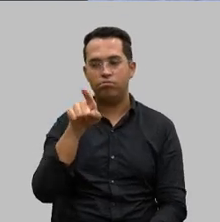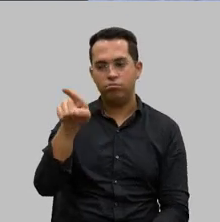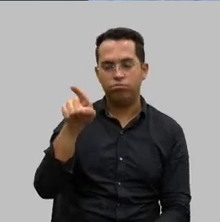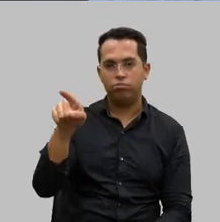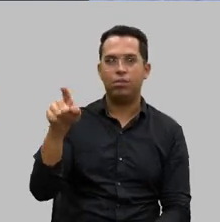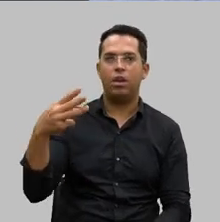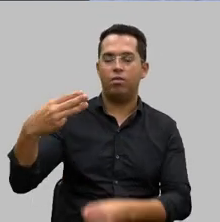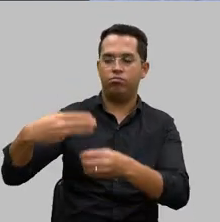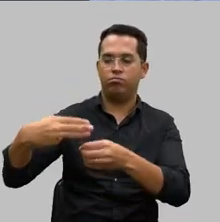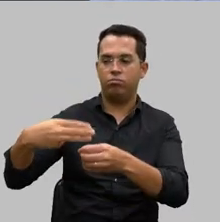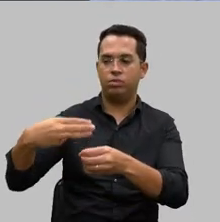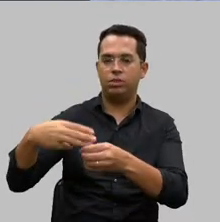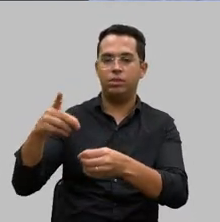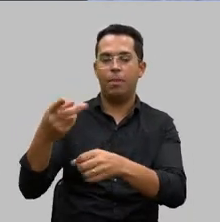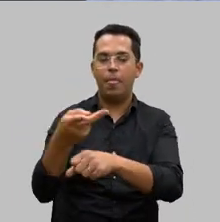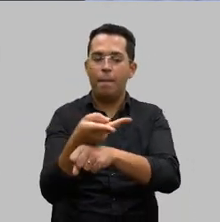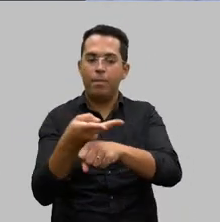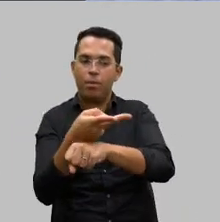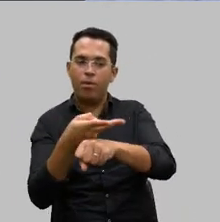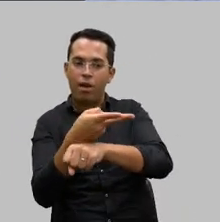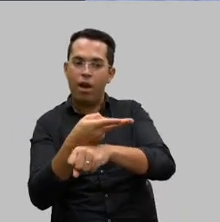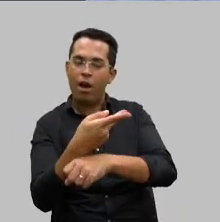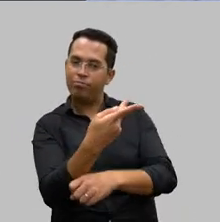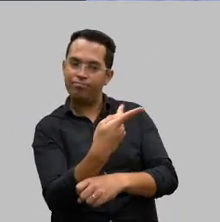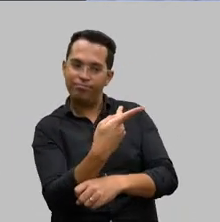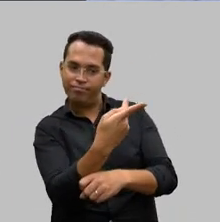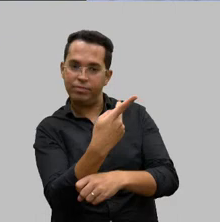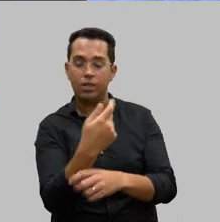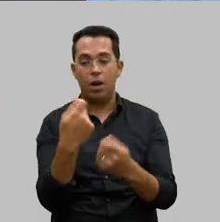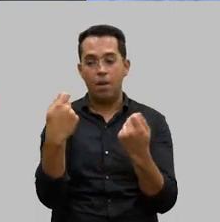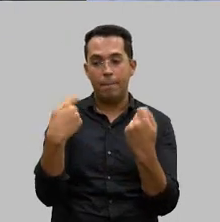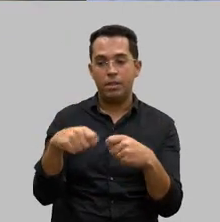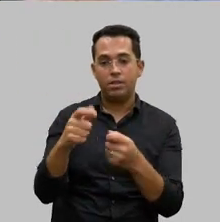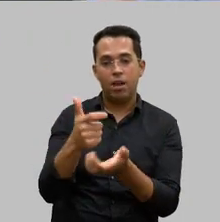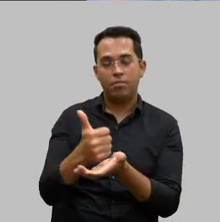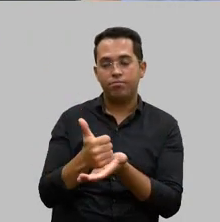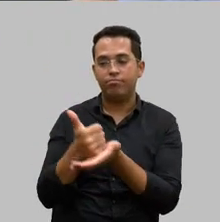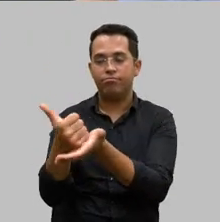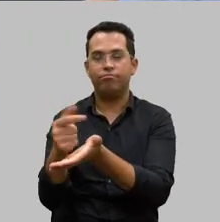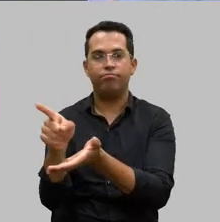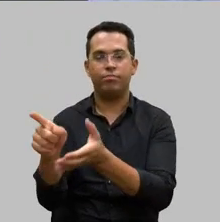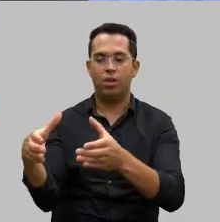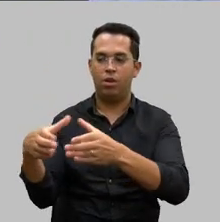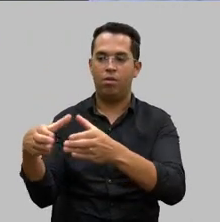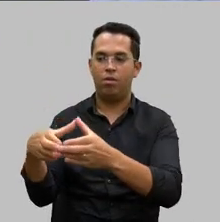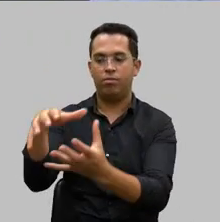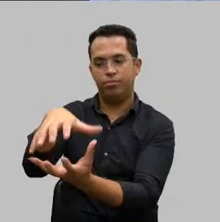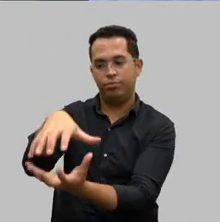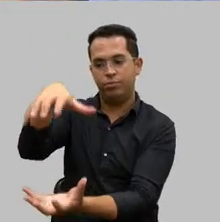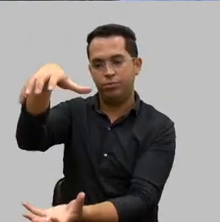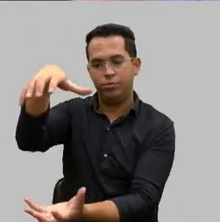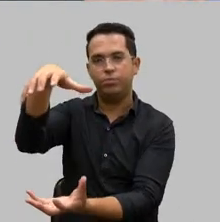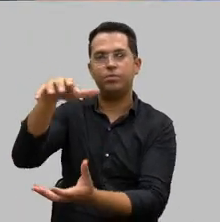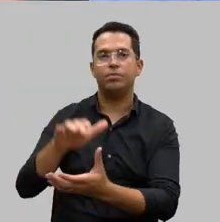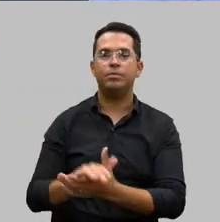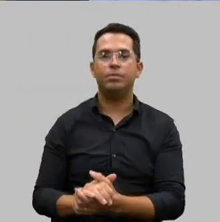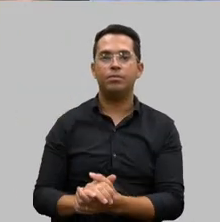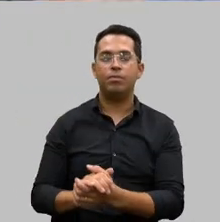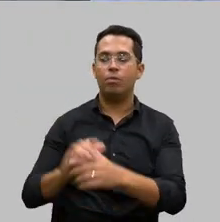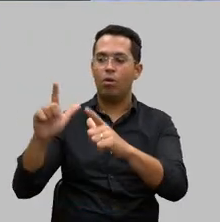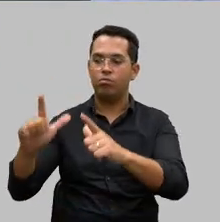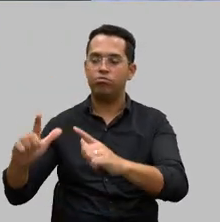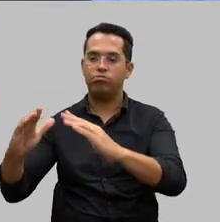estamos precisando de creche para idoso né eles dão esse nome que é onde a gente consegue deixar o idoso com autonomia durante o dia numa